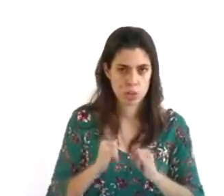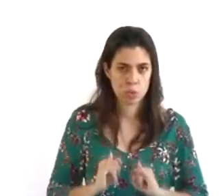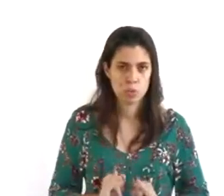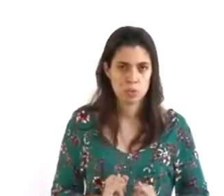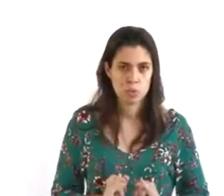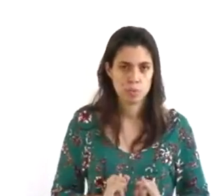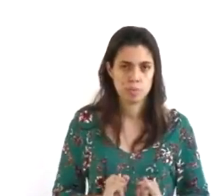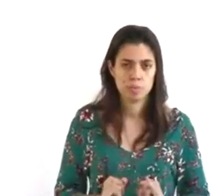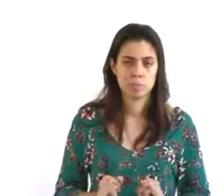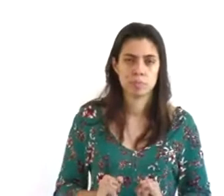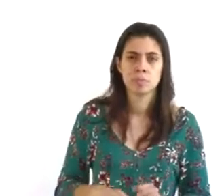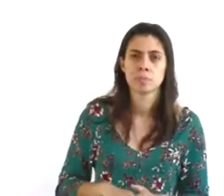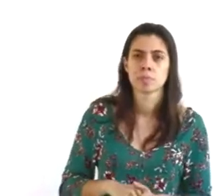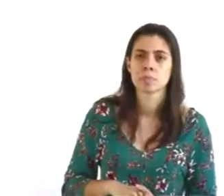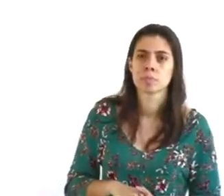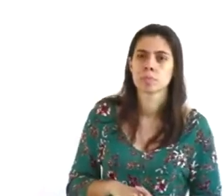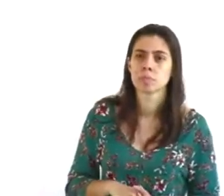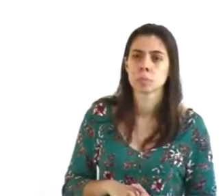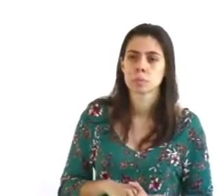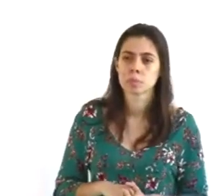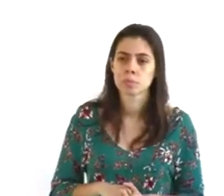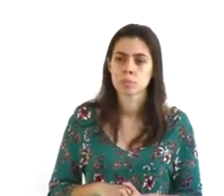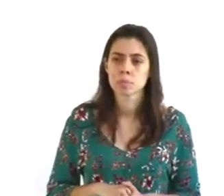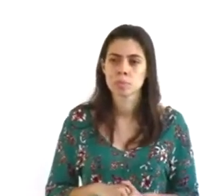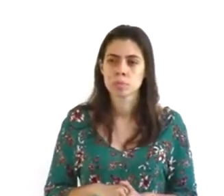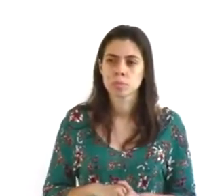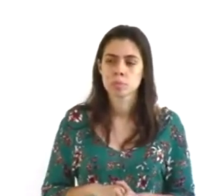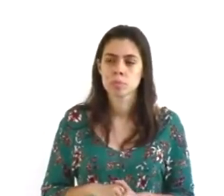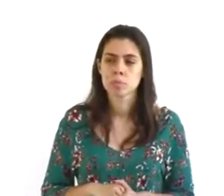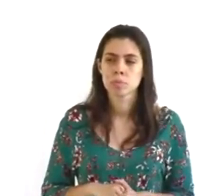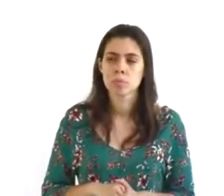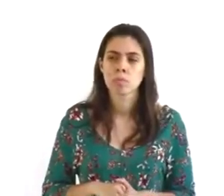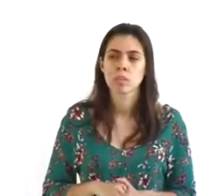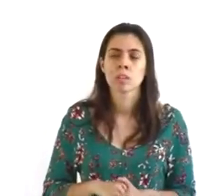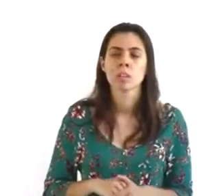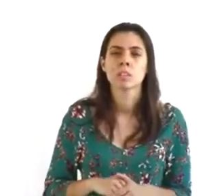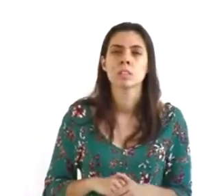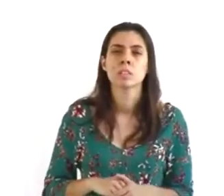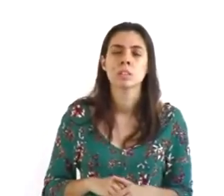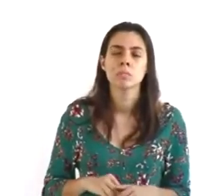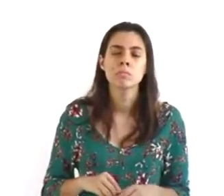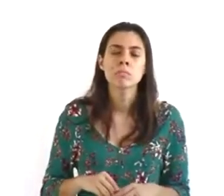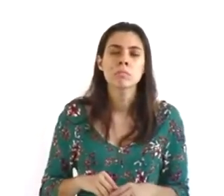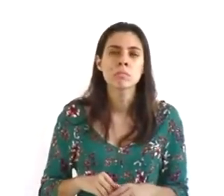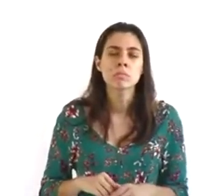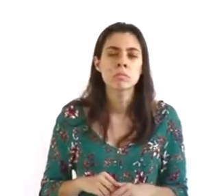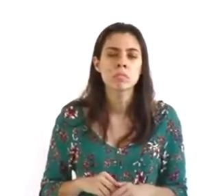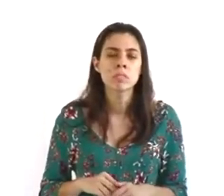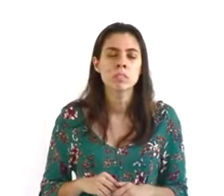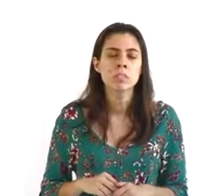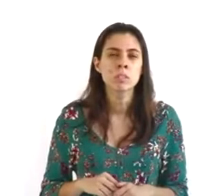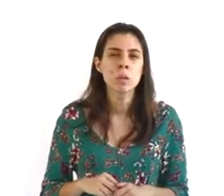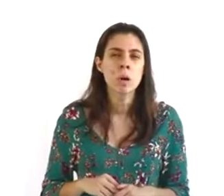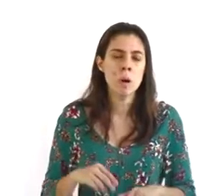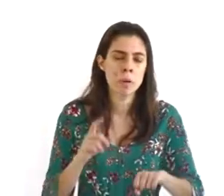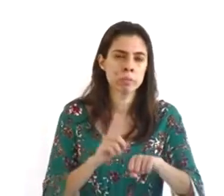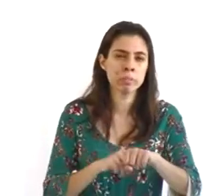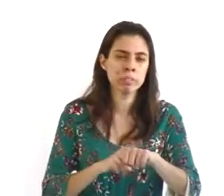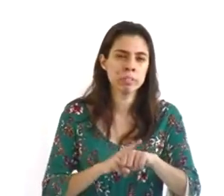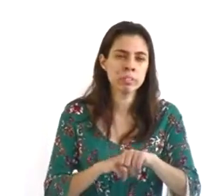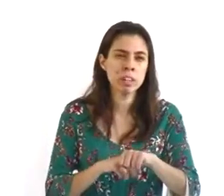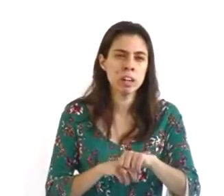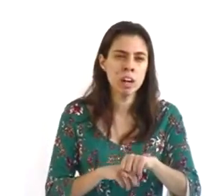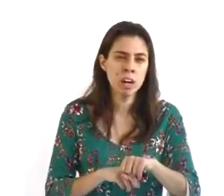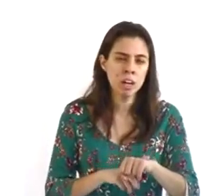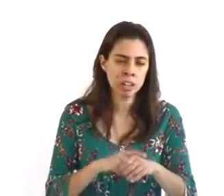de seu povo e restaura o Israel e traz de volta para Judá e Jerusalém. Esse é o período, provavelmente, que